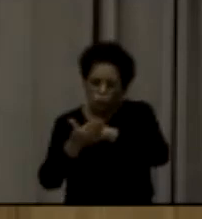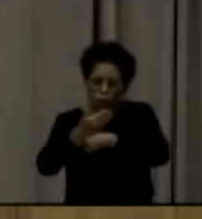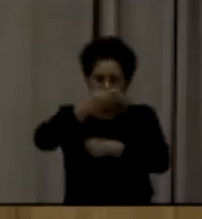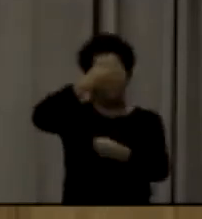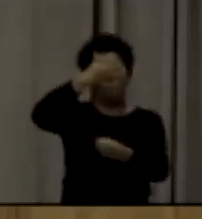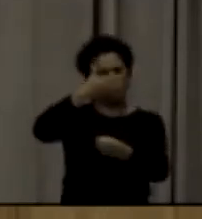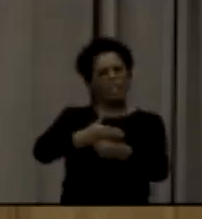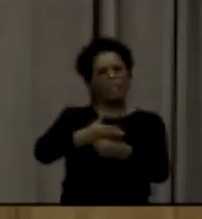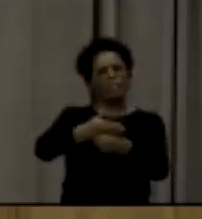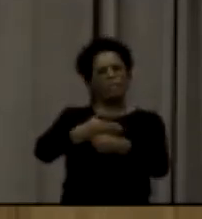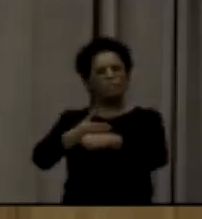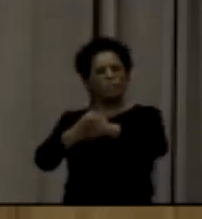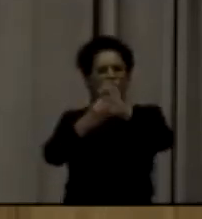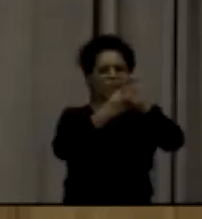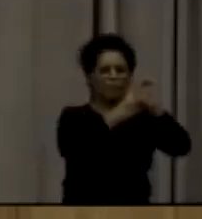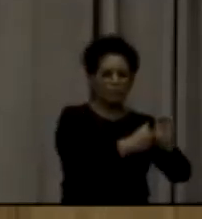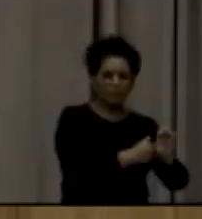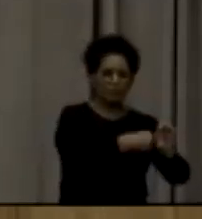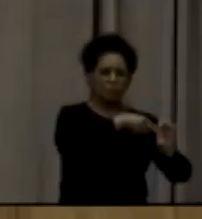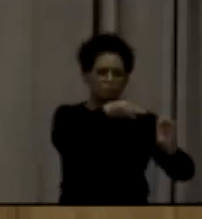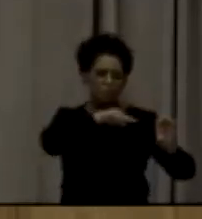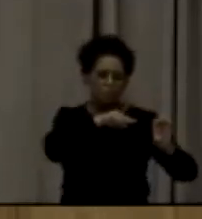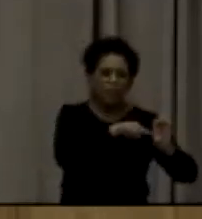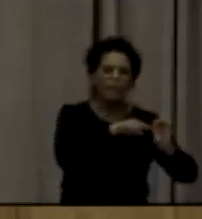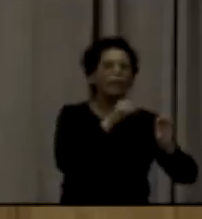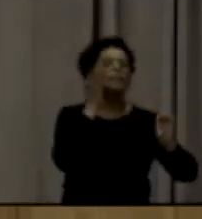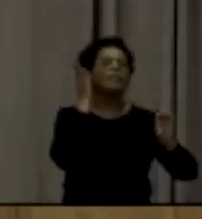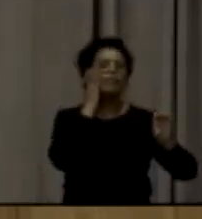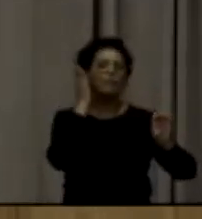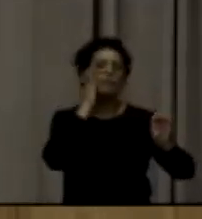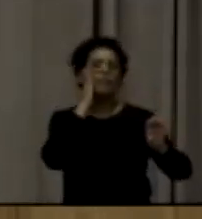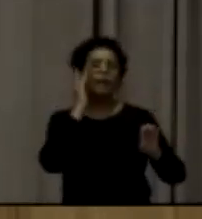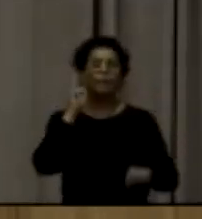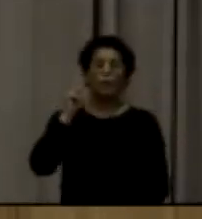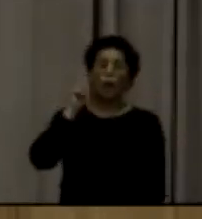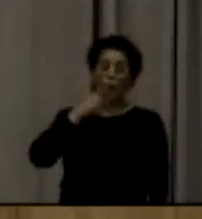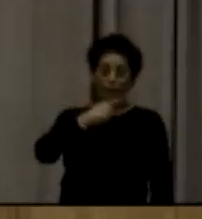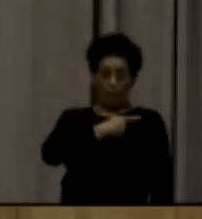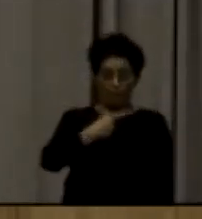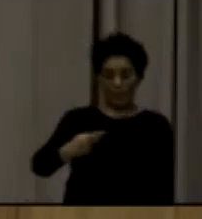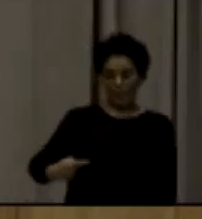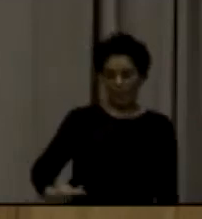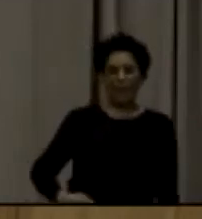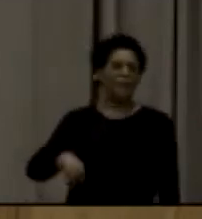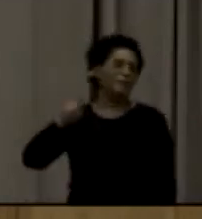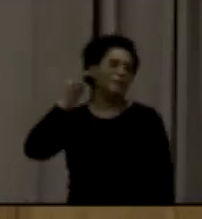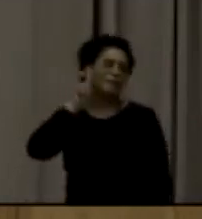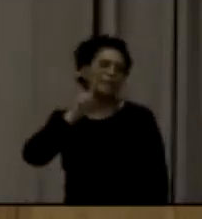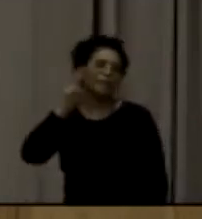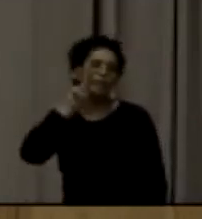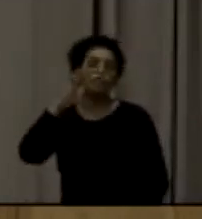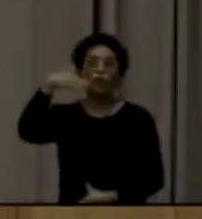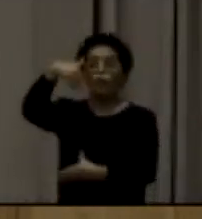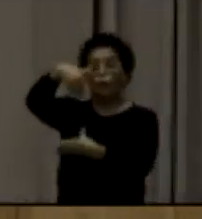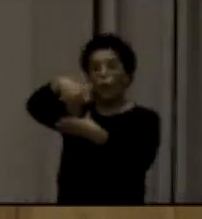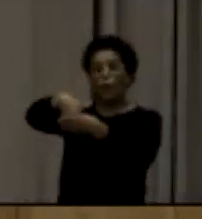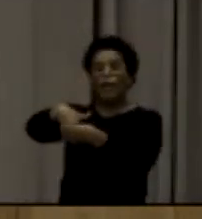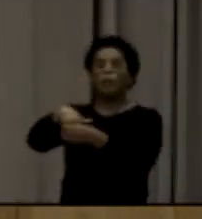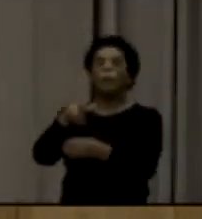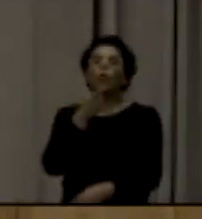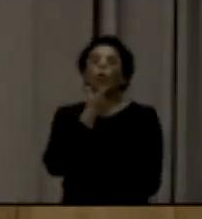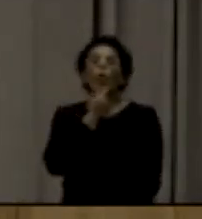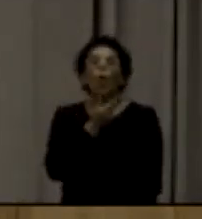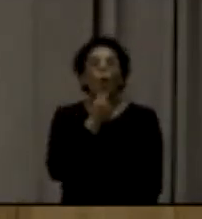da extrema-direita. A gente sabe que Trump foi eleito nos Estados Unidos pelos homens brancos